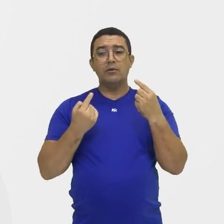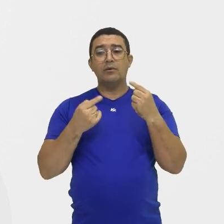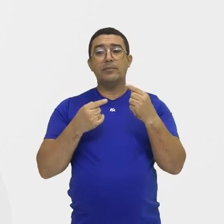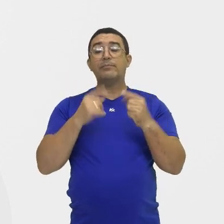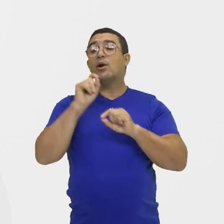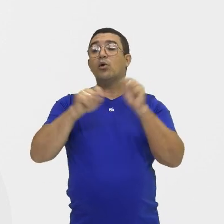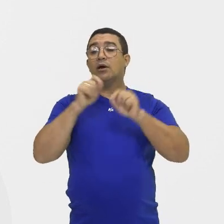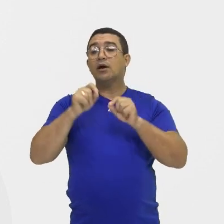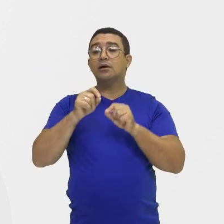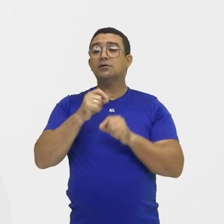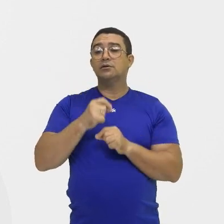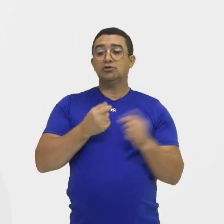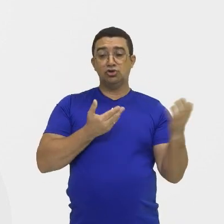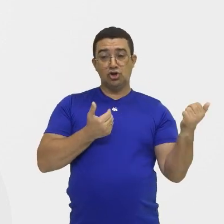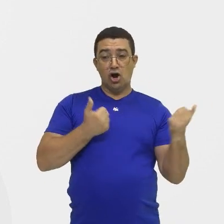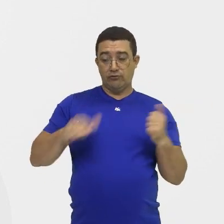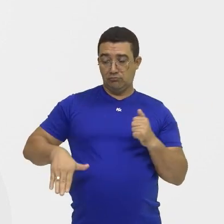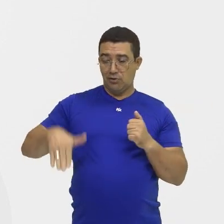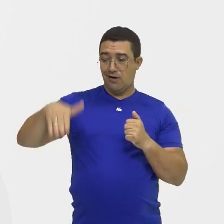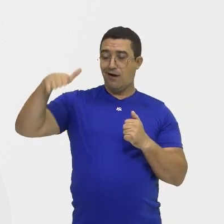em virtude da Lei